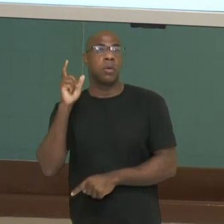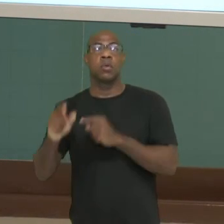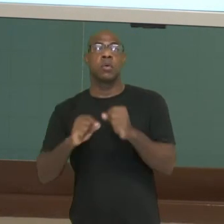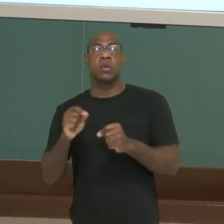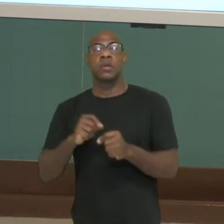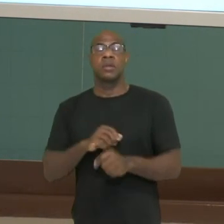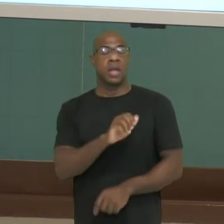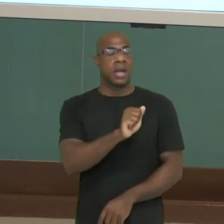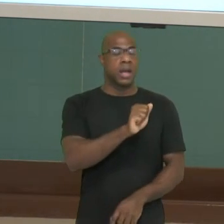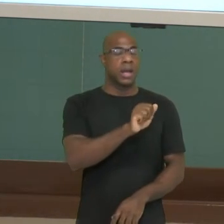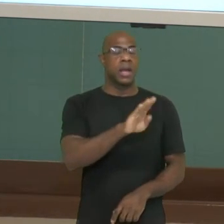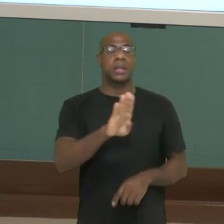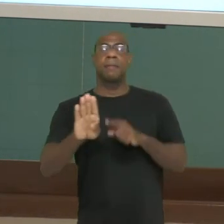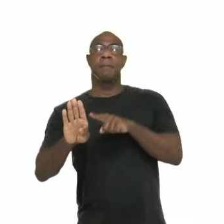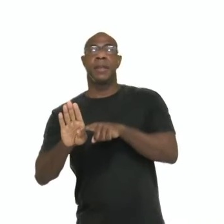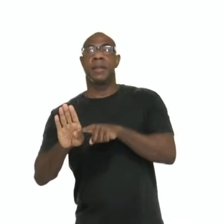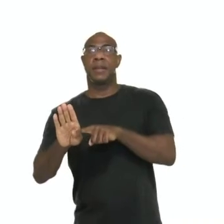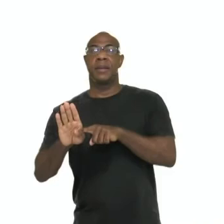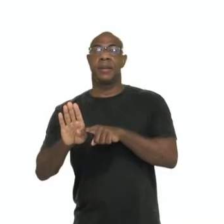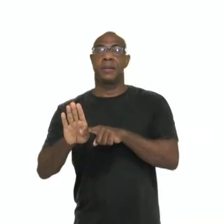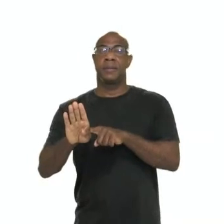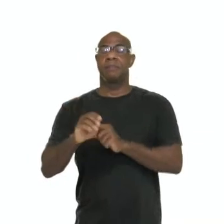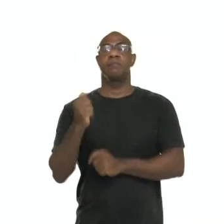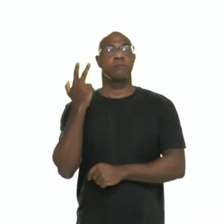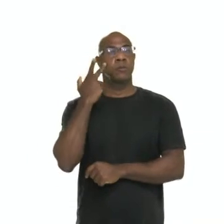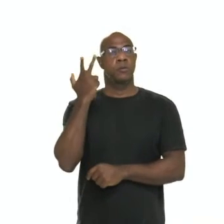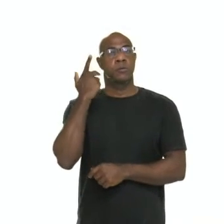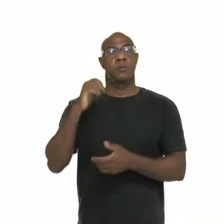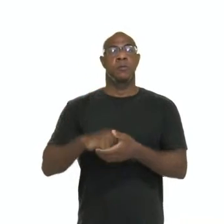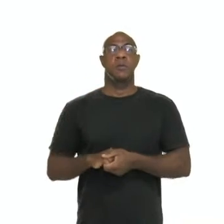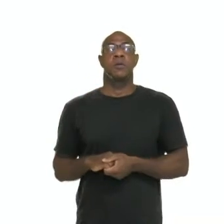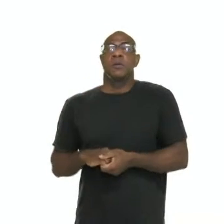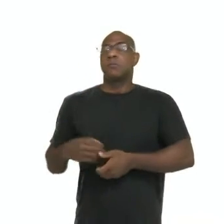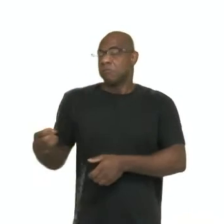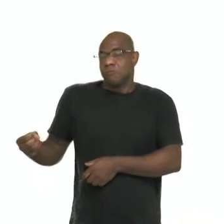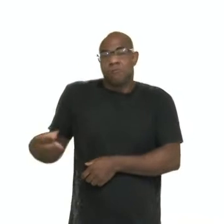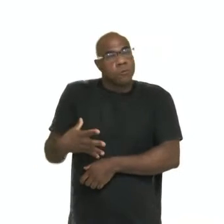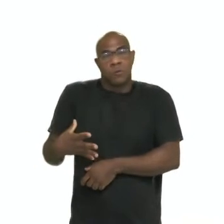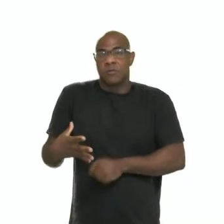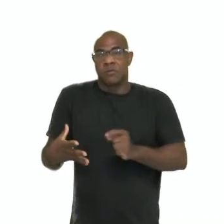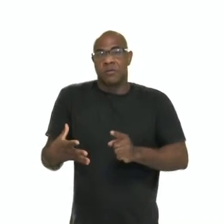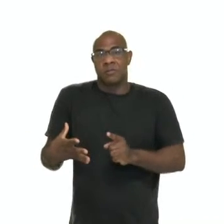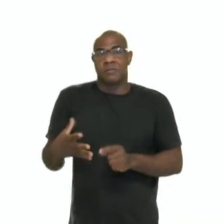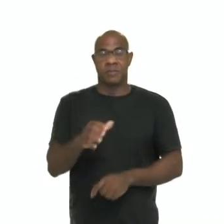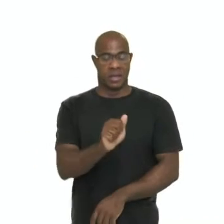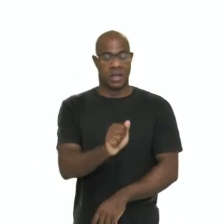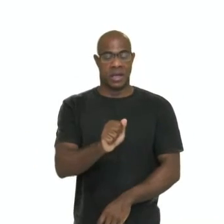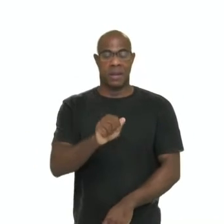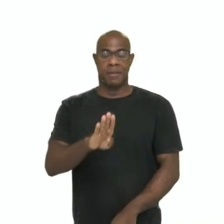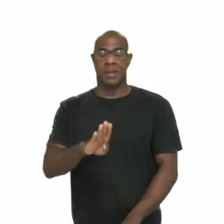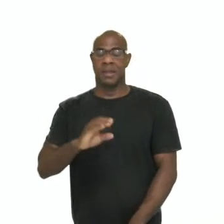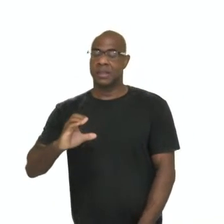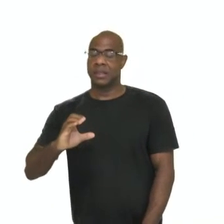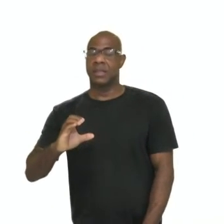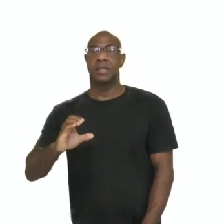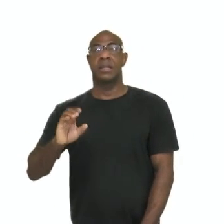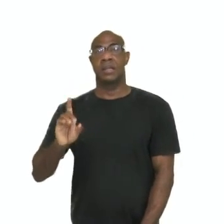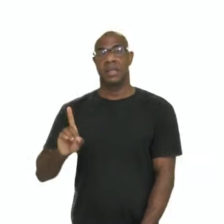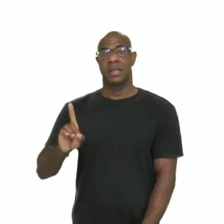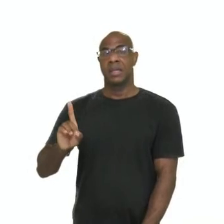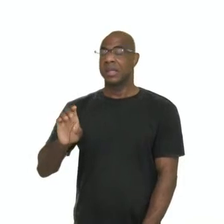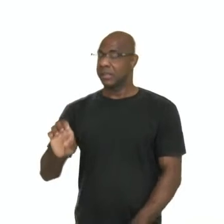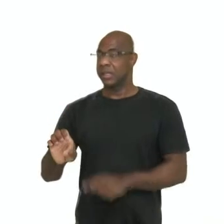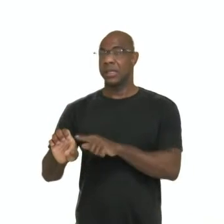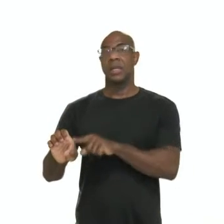mais B, ancestrais comuns mais recentes de A, B, C, D e